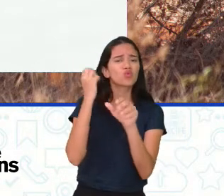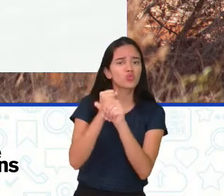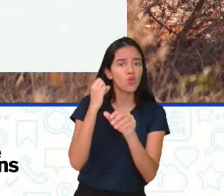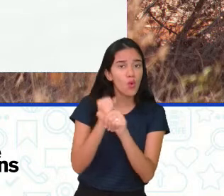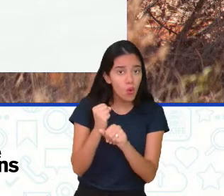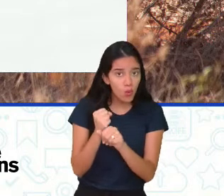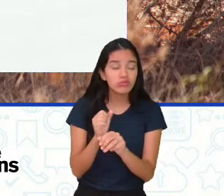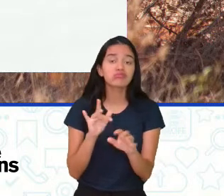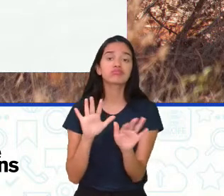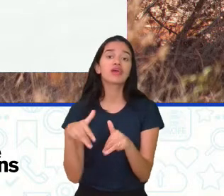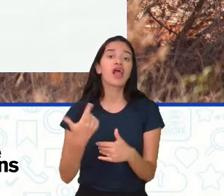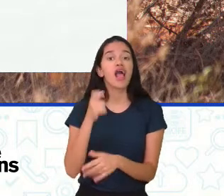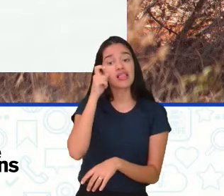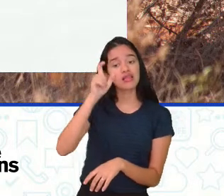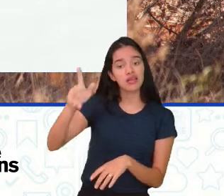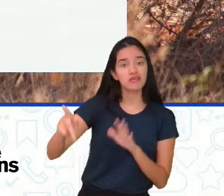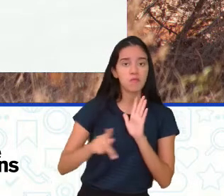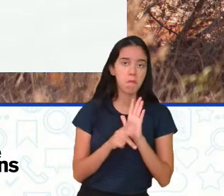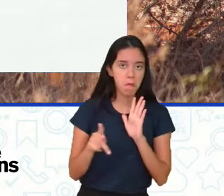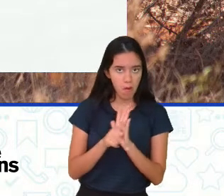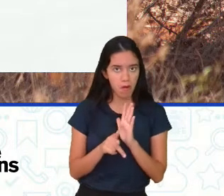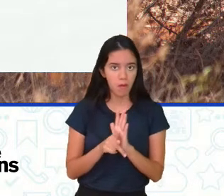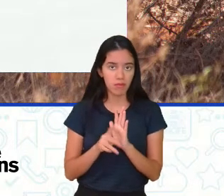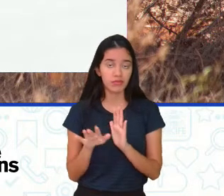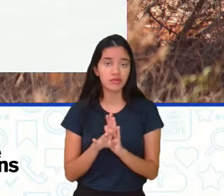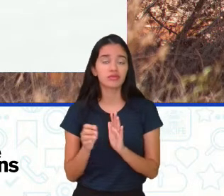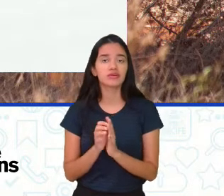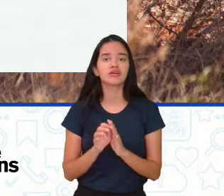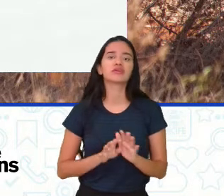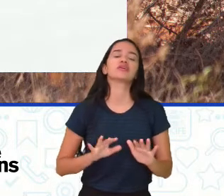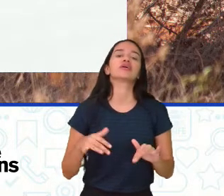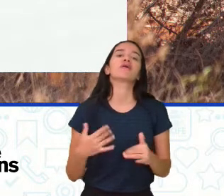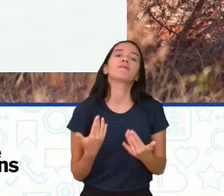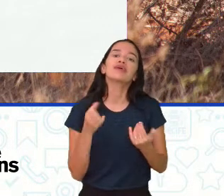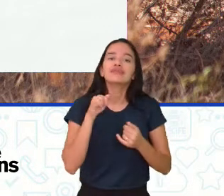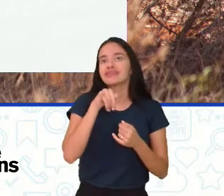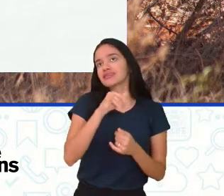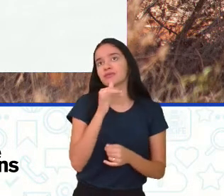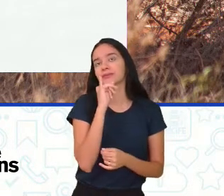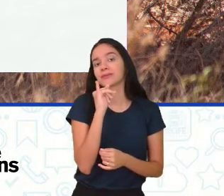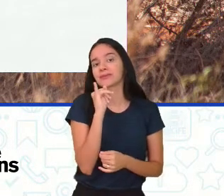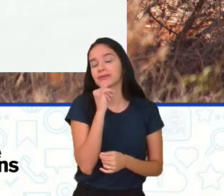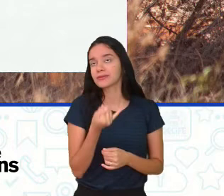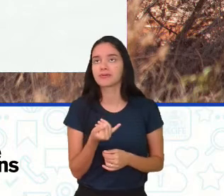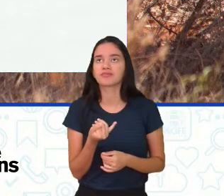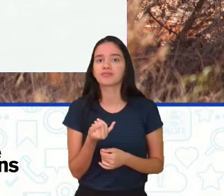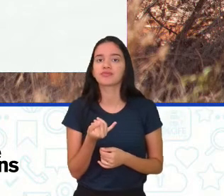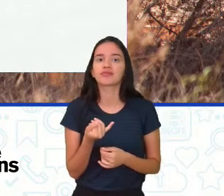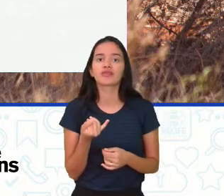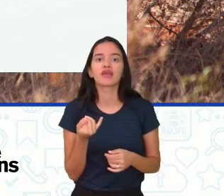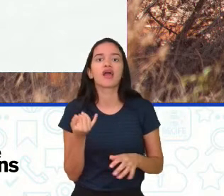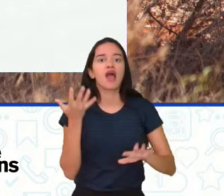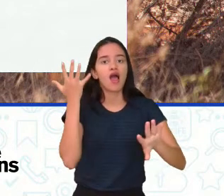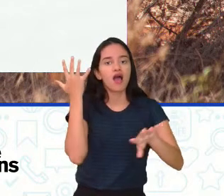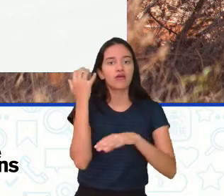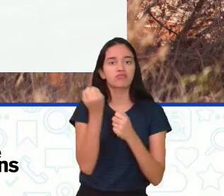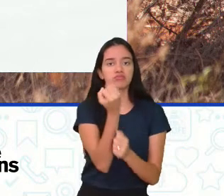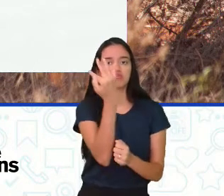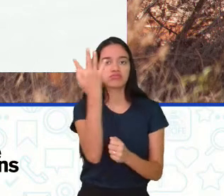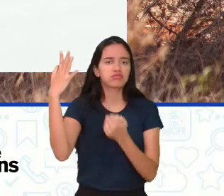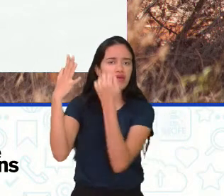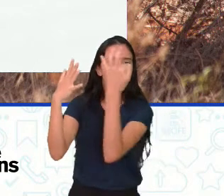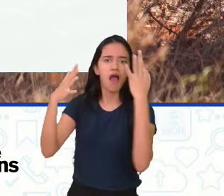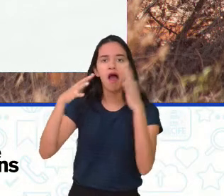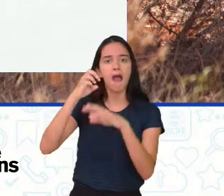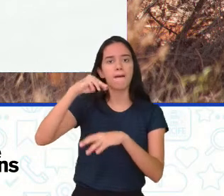interesses pessoais, agredindo os nossos biomas. Se você pega, por exemplo, a Mata Atlântica, eu estava